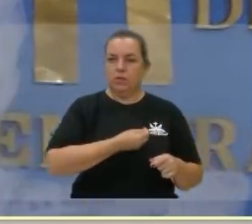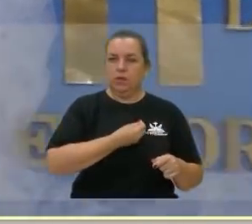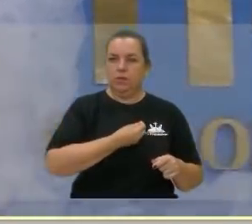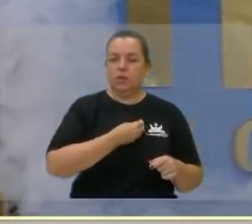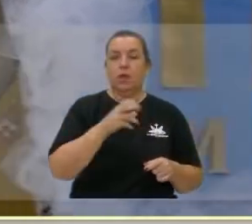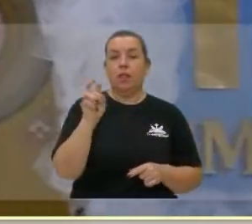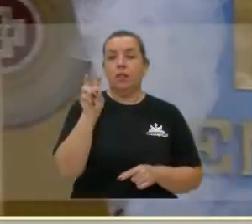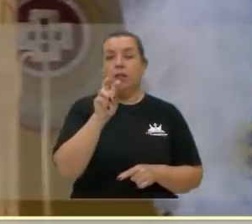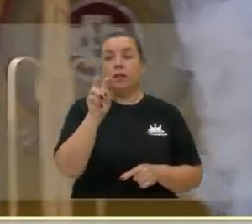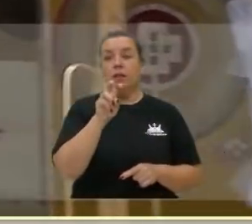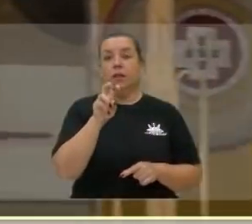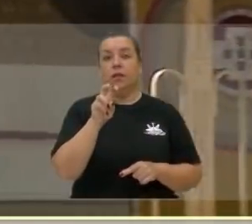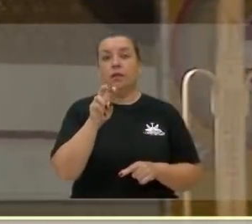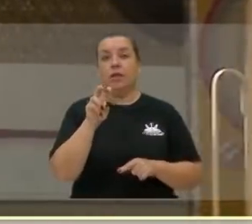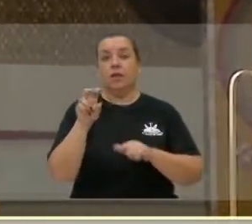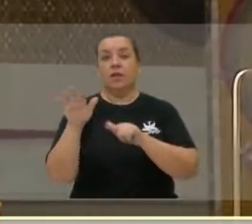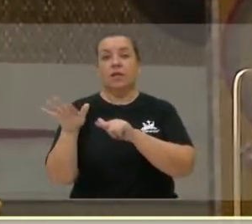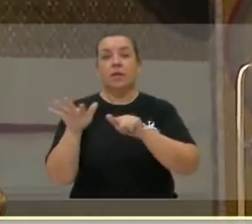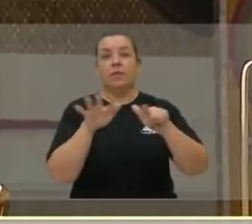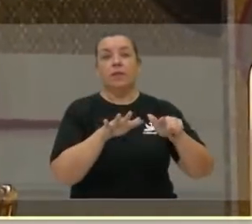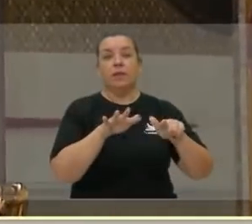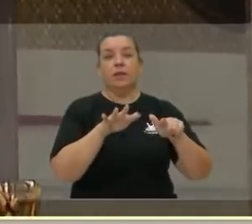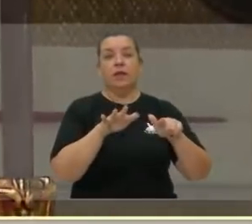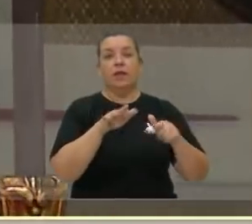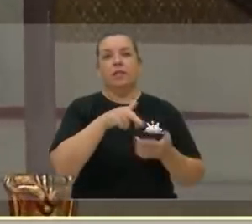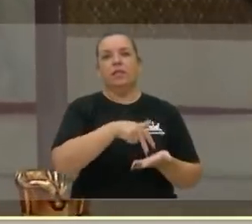quinta semana da Páscoa.